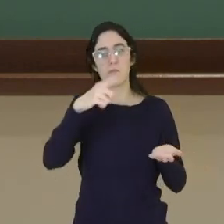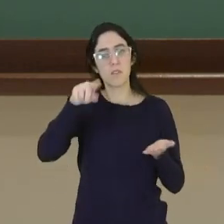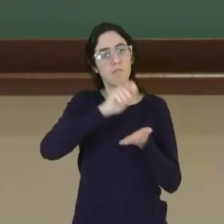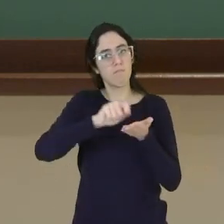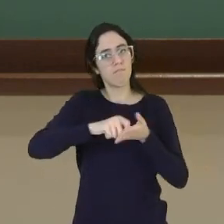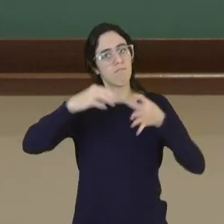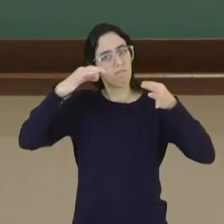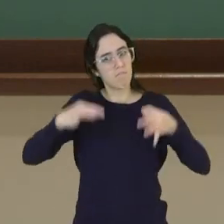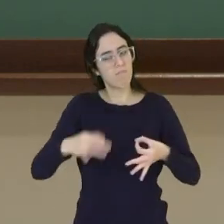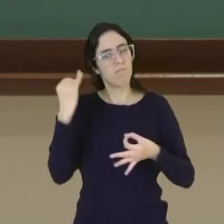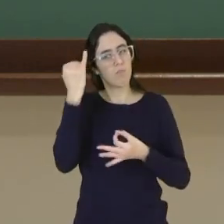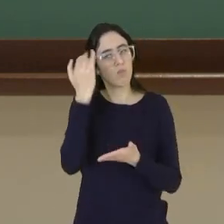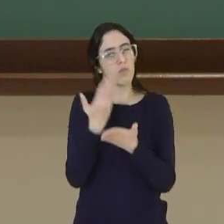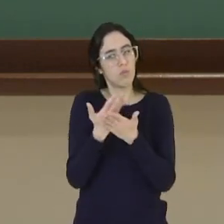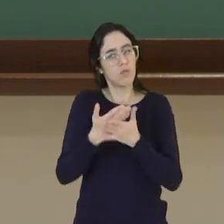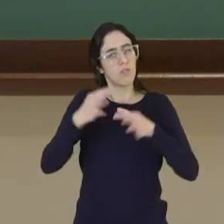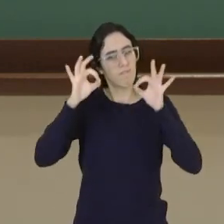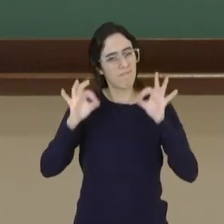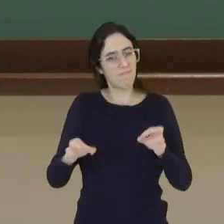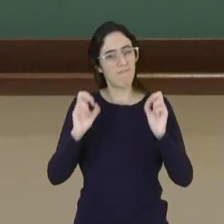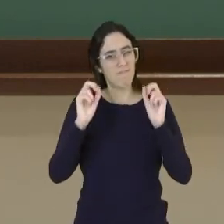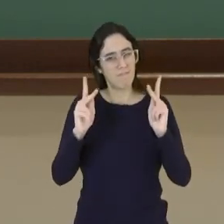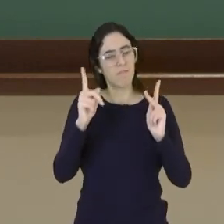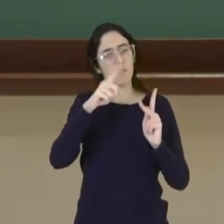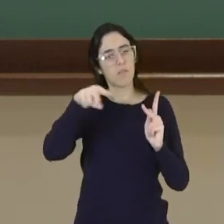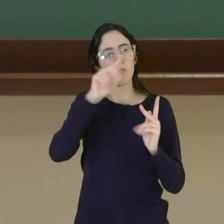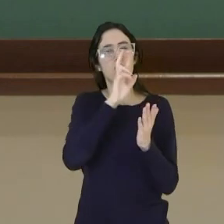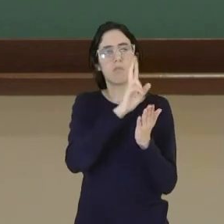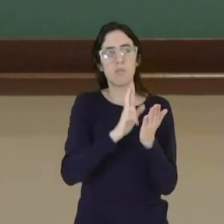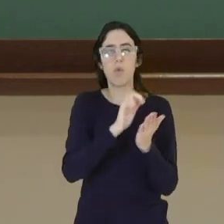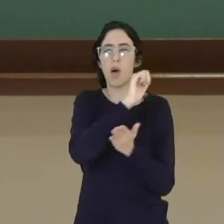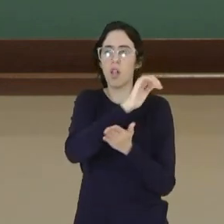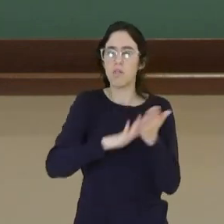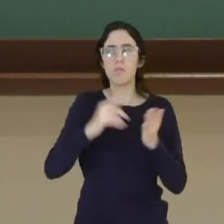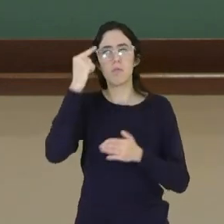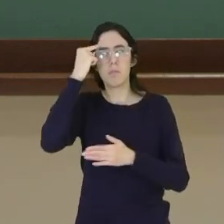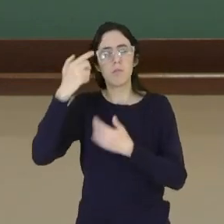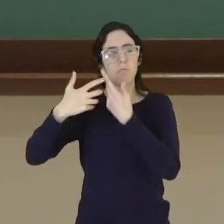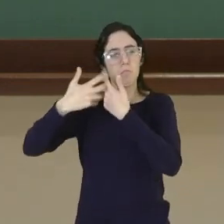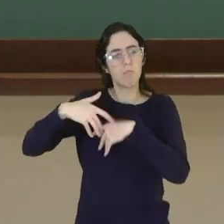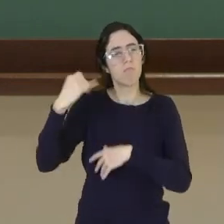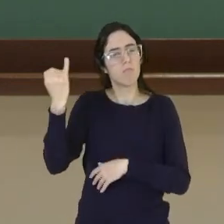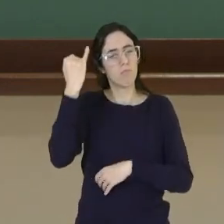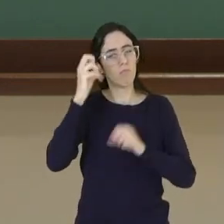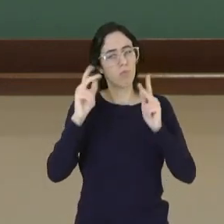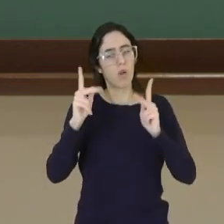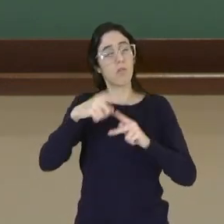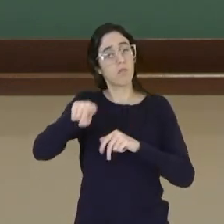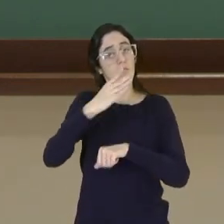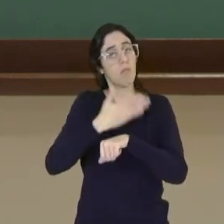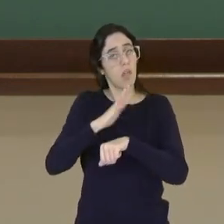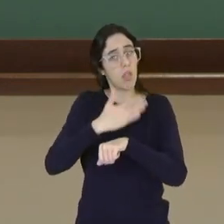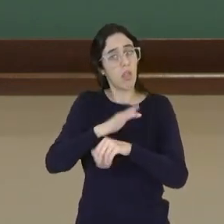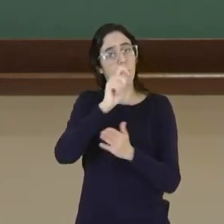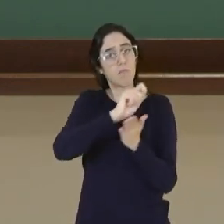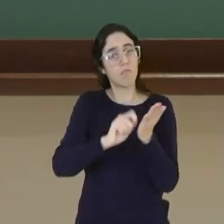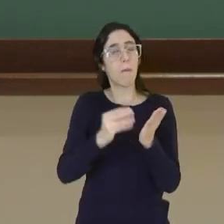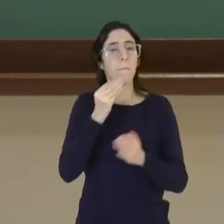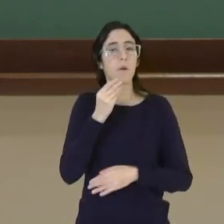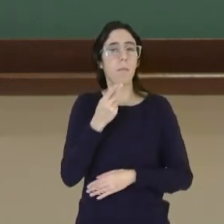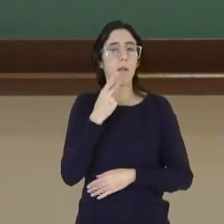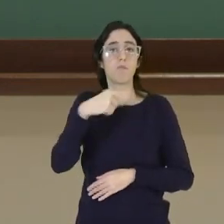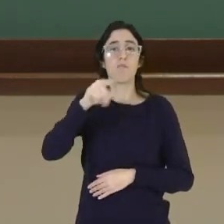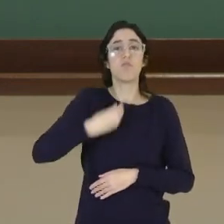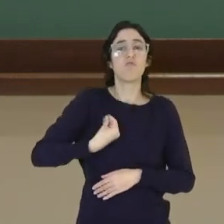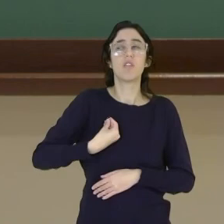ordem, faça tudo direitinho, resolva os exercícios, pense um pouquinho sobre eles, treine um pouquinho essas ideias de probabilidade com coisas que